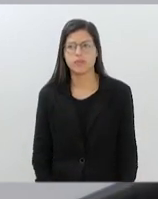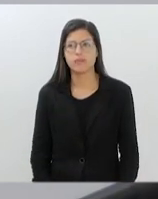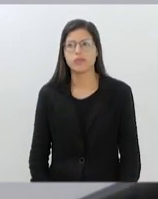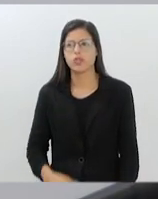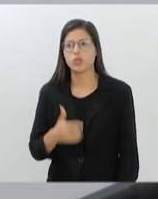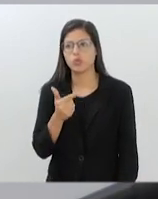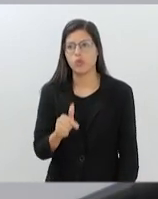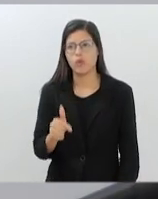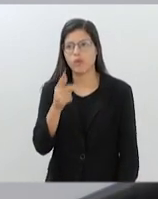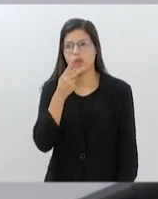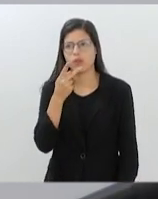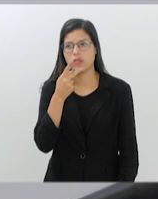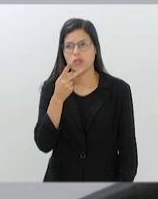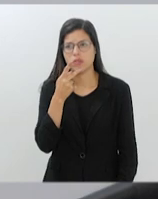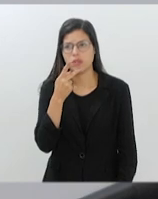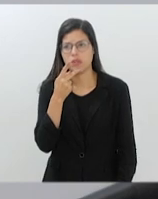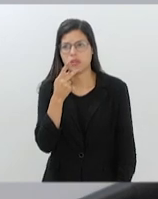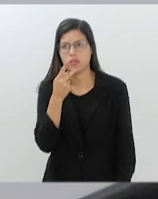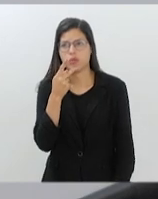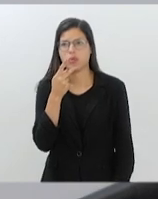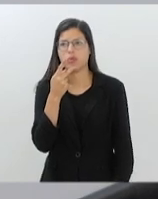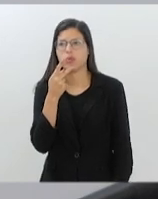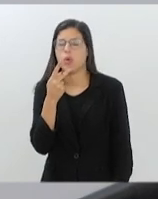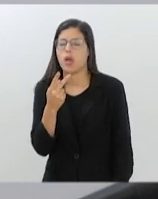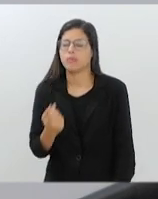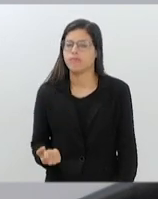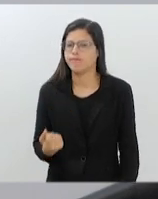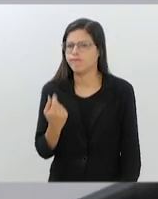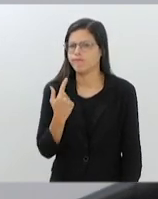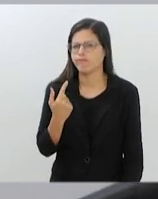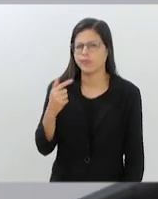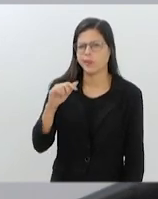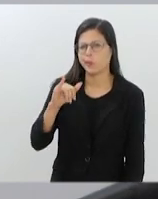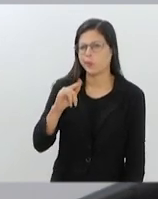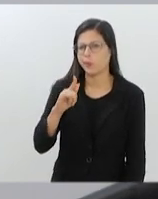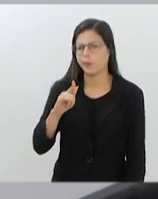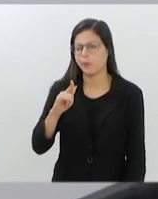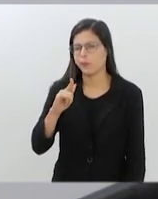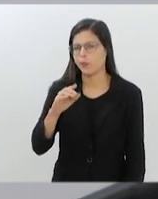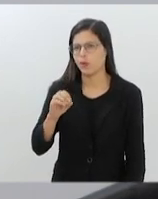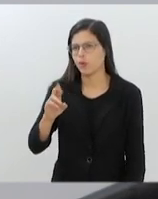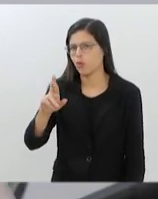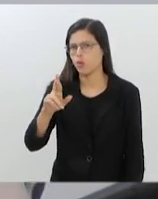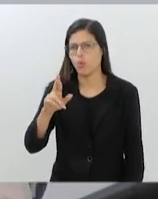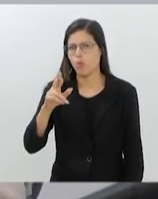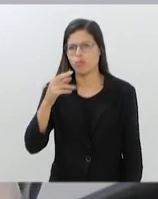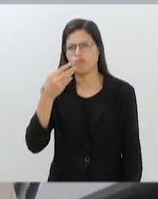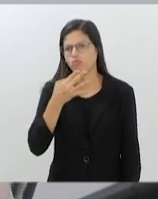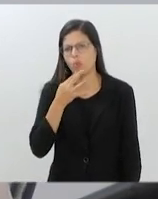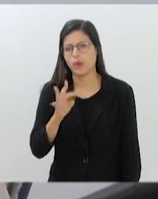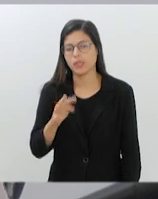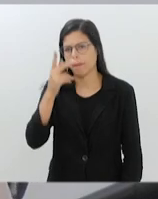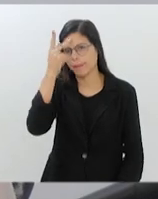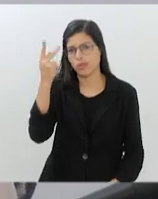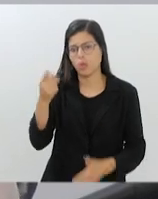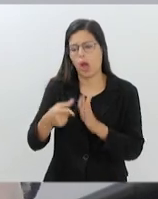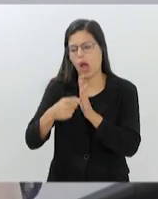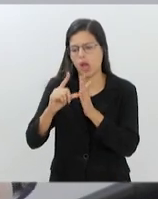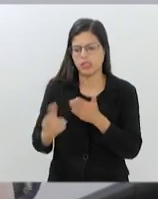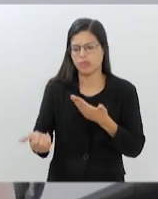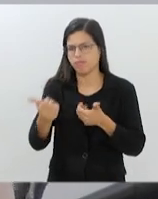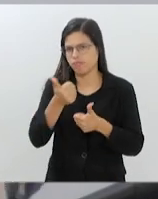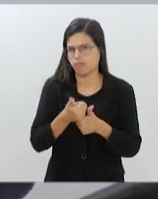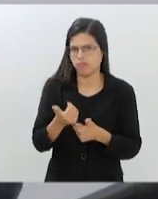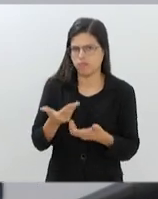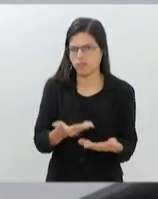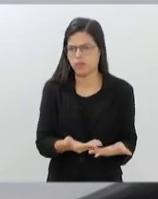dizendo me causa profunda espécie que o Senor Igo não tivesse conhecimento de quem foram os os anteriores a ele mas a senhora